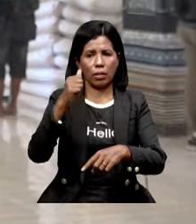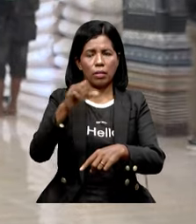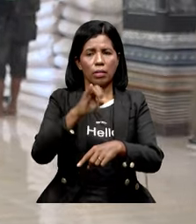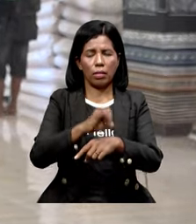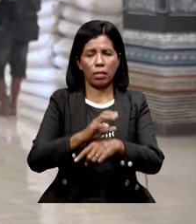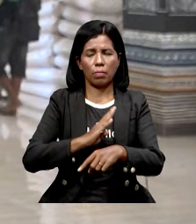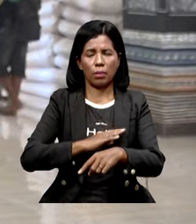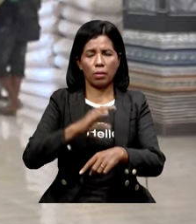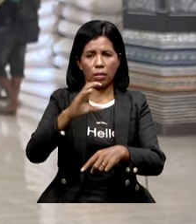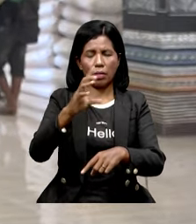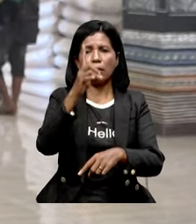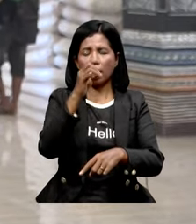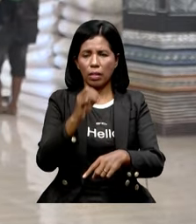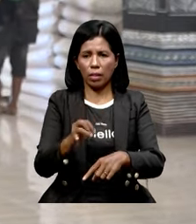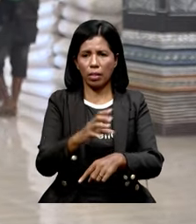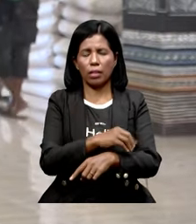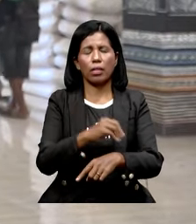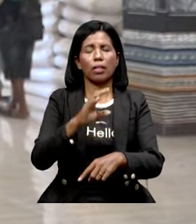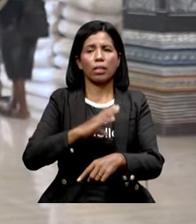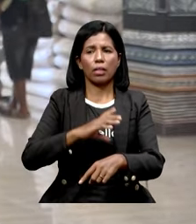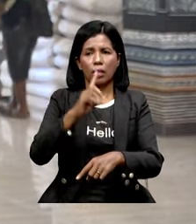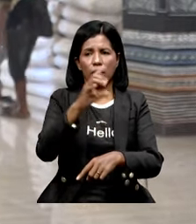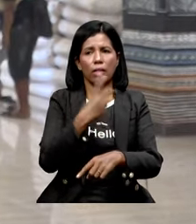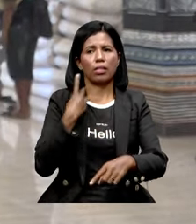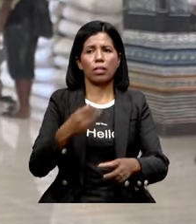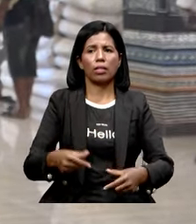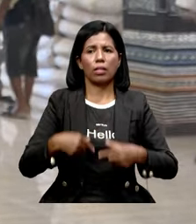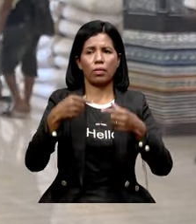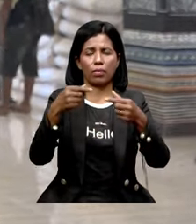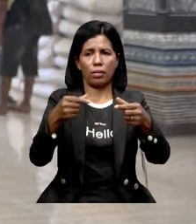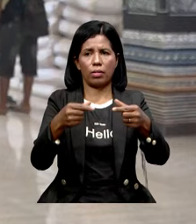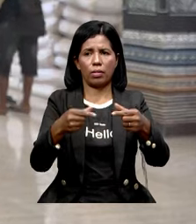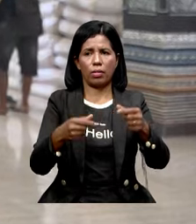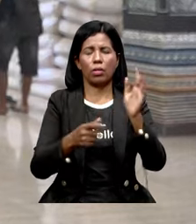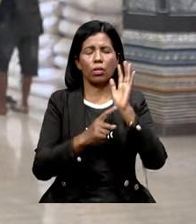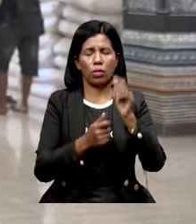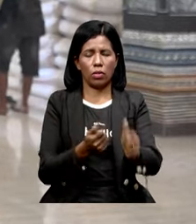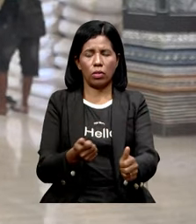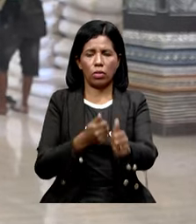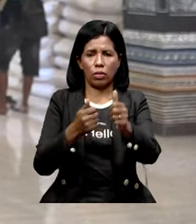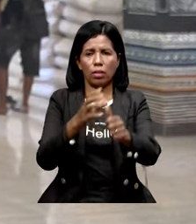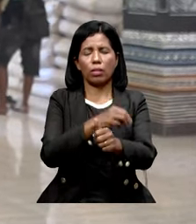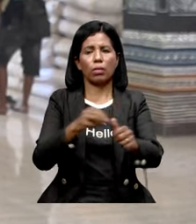Baucau diocese de Dili arke diocese de Dili Ite se foba tuir vigararia tuir